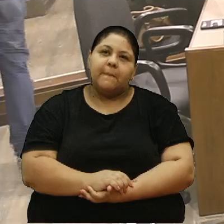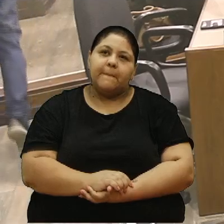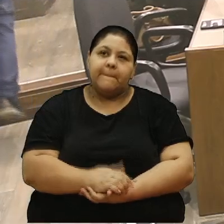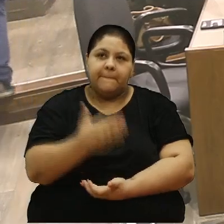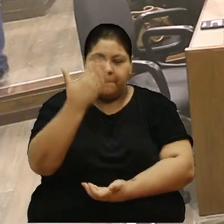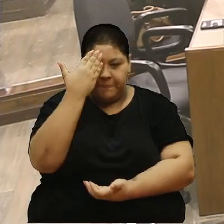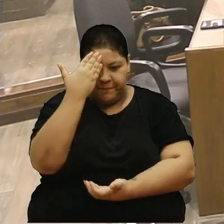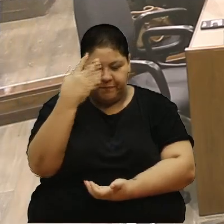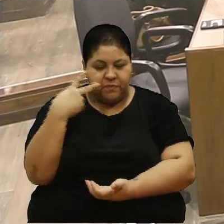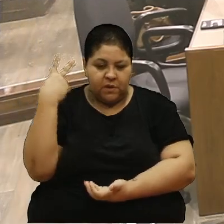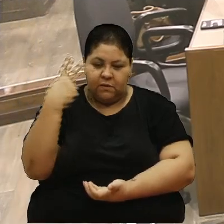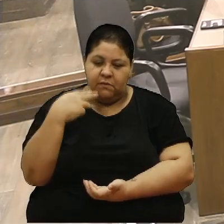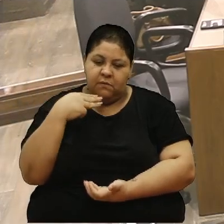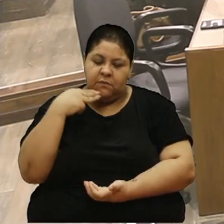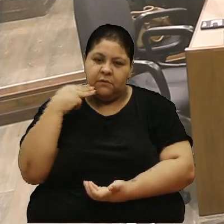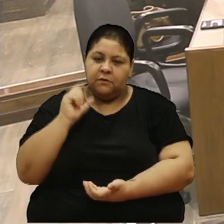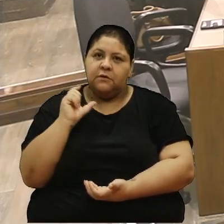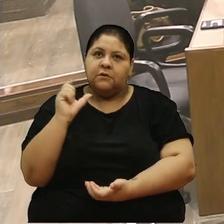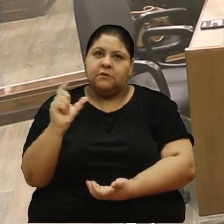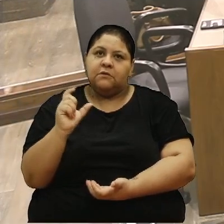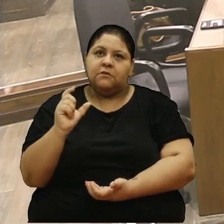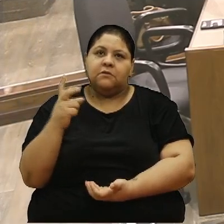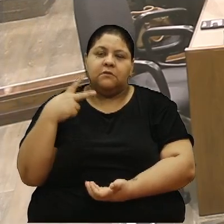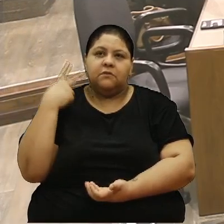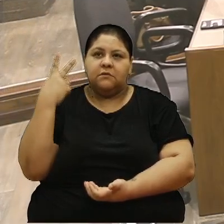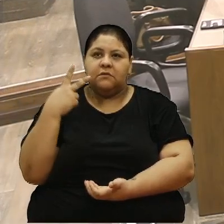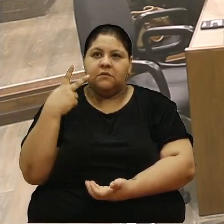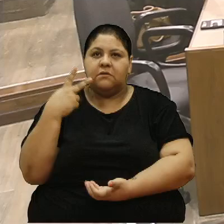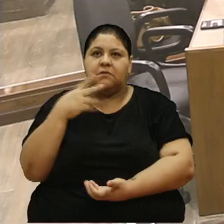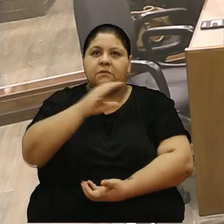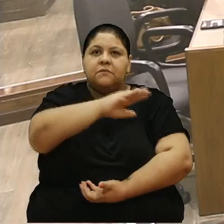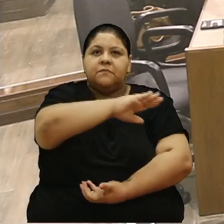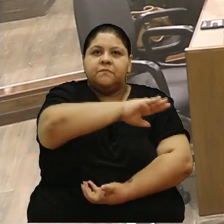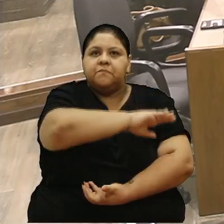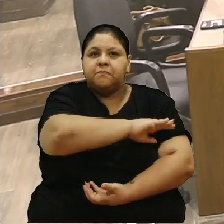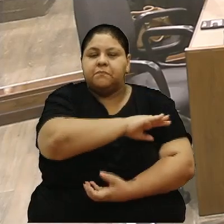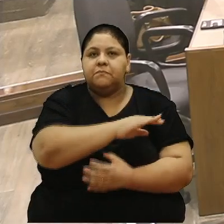Obrigado, vereadora Marisol. Com a palavra, vereador Ramon Teles.